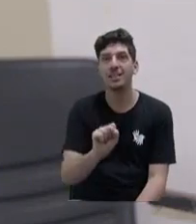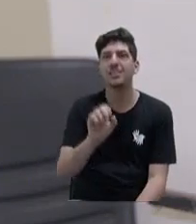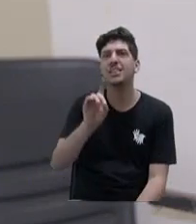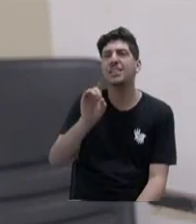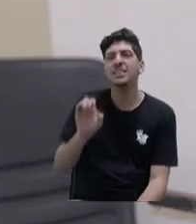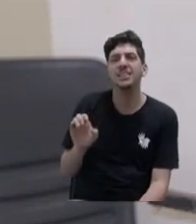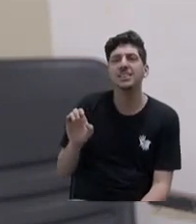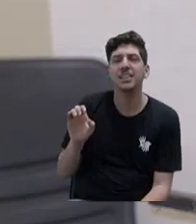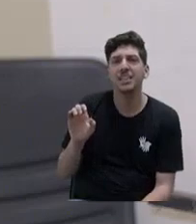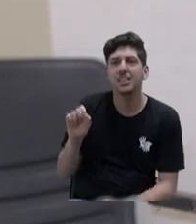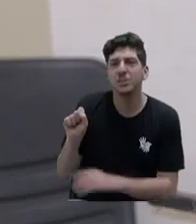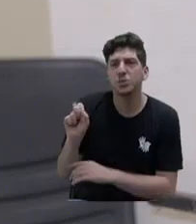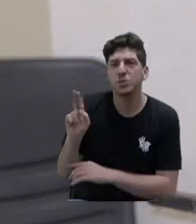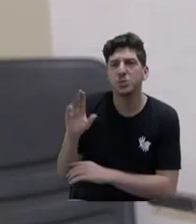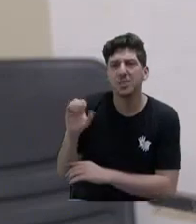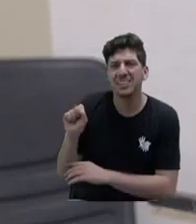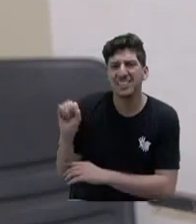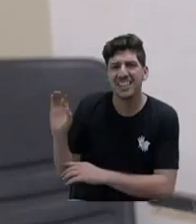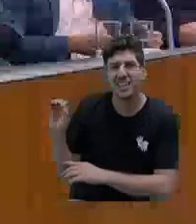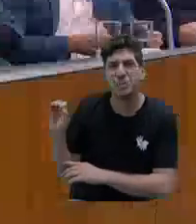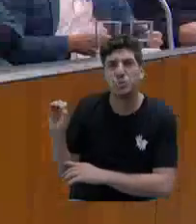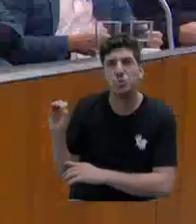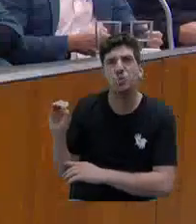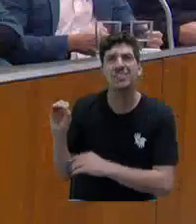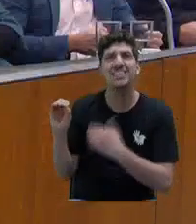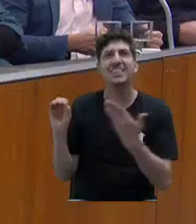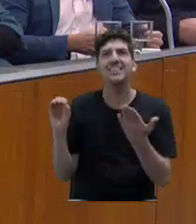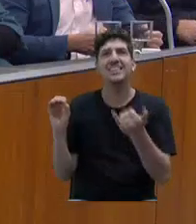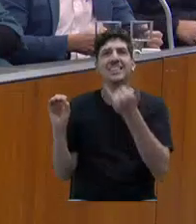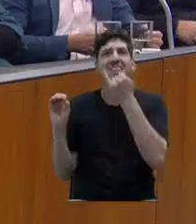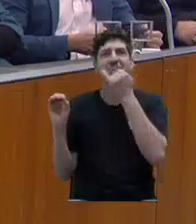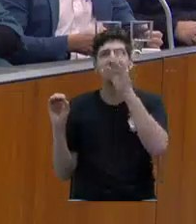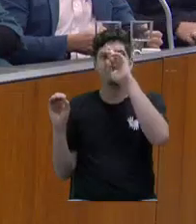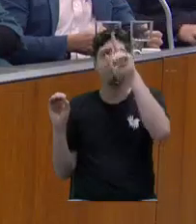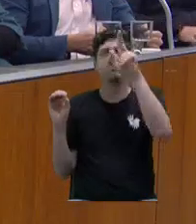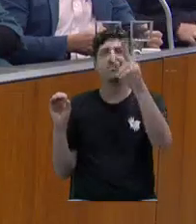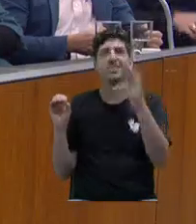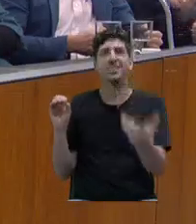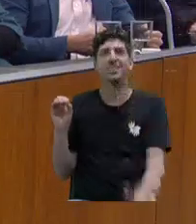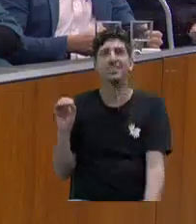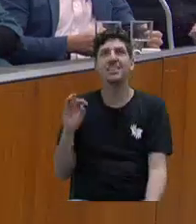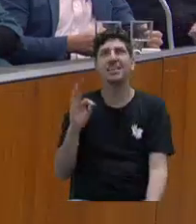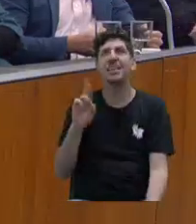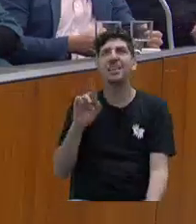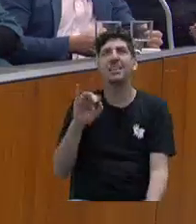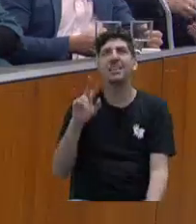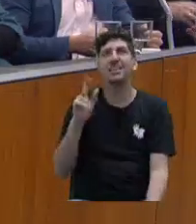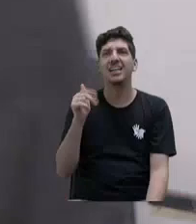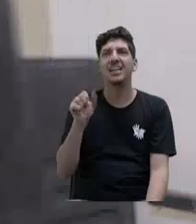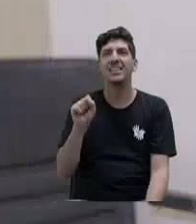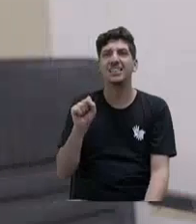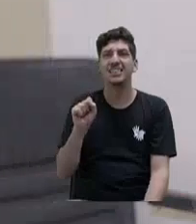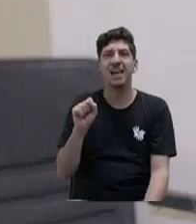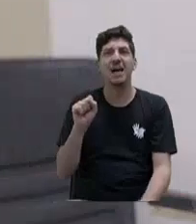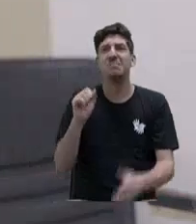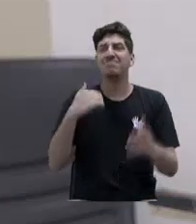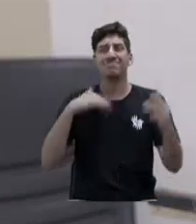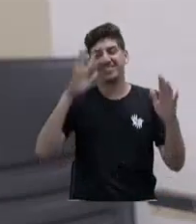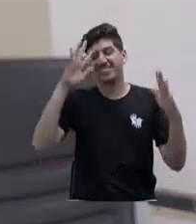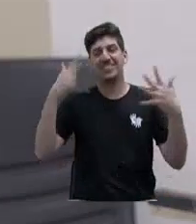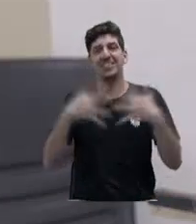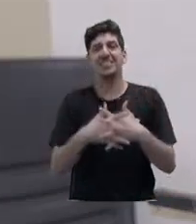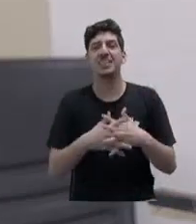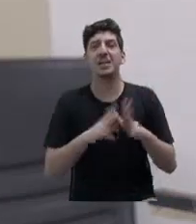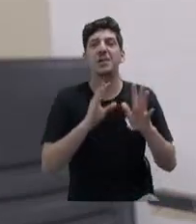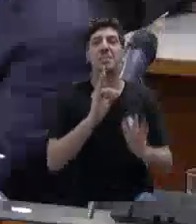Eu sempre... Trilhas de Sucesso? Não, agora você me confundiu. Não, é Trilhas... Gente, me desculpa, mas é porque eu sempre... Trilhas do Futuro.